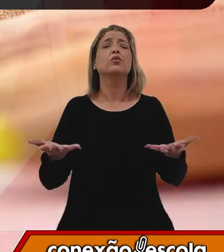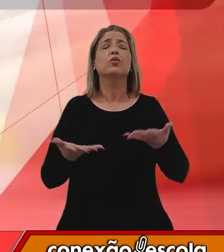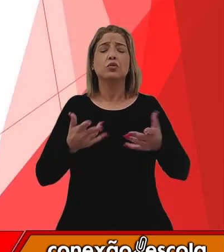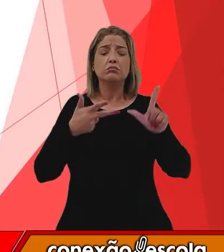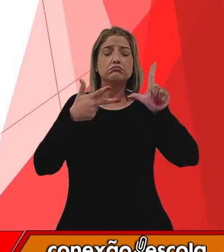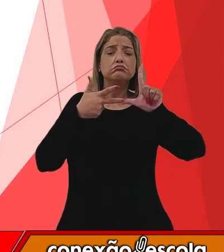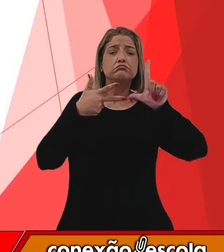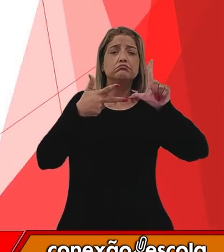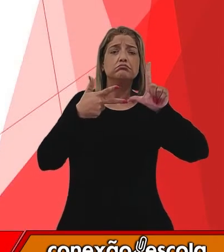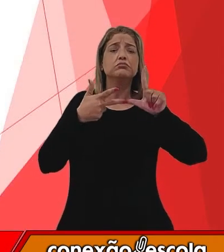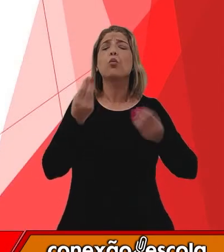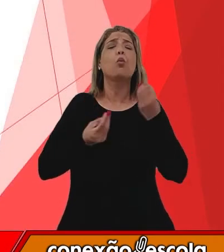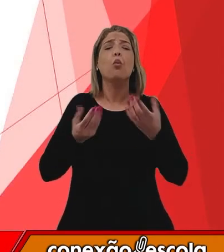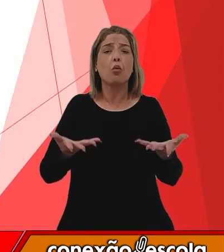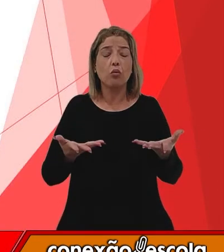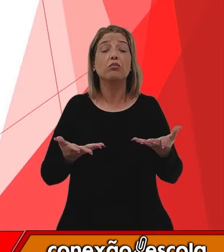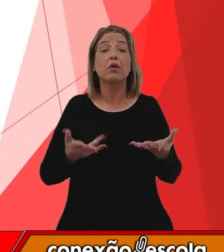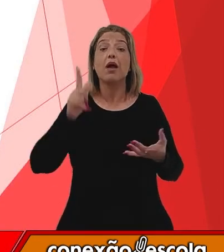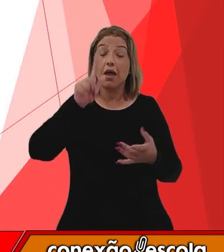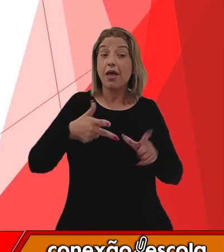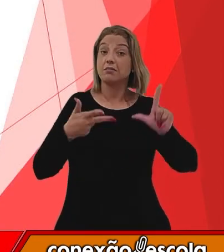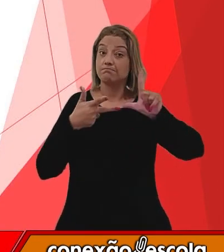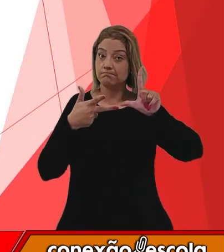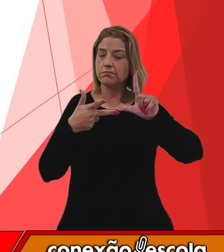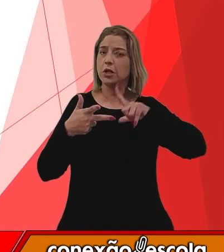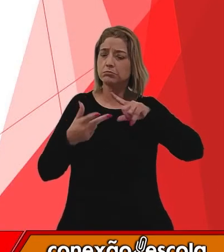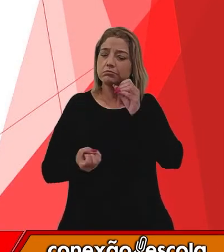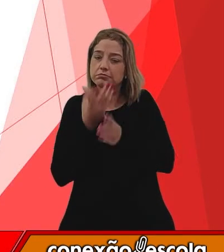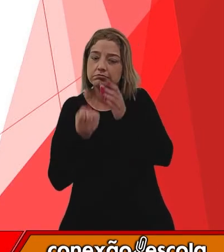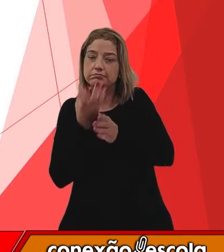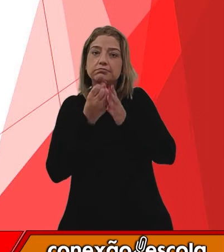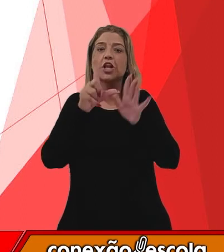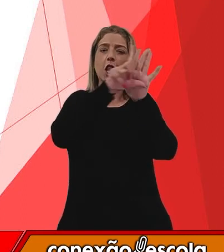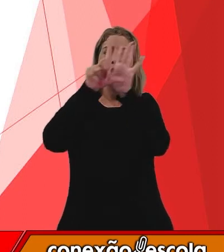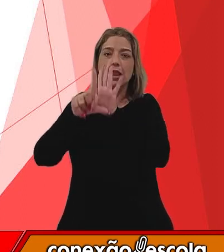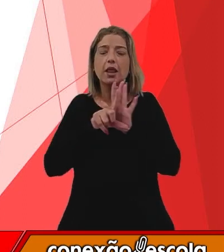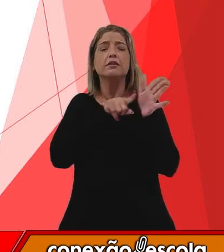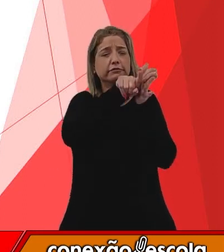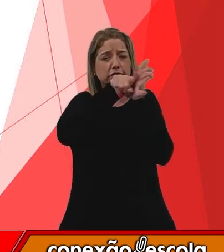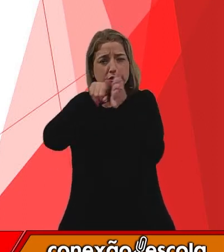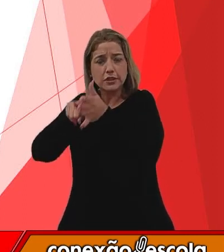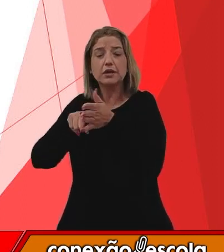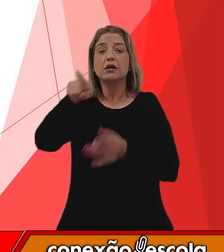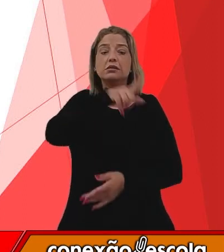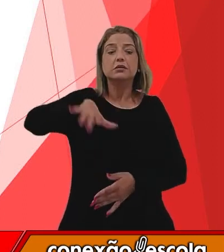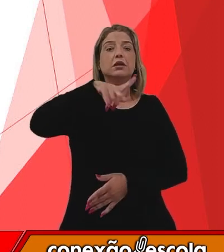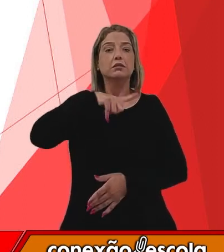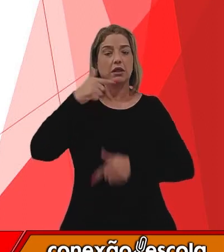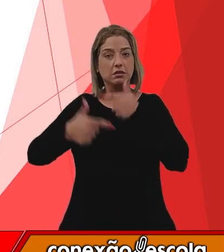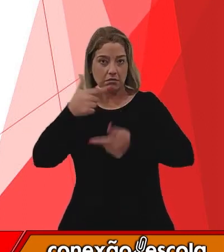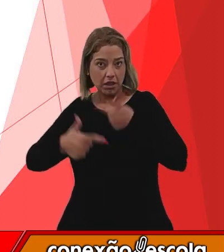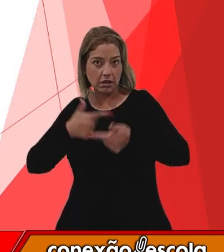fica? O poder legislativo cria leis e também fiscaliza aqueles que estão ali trabalhando no poder